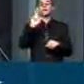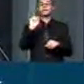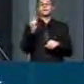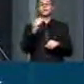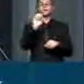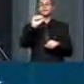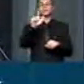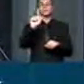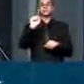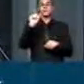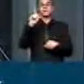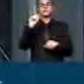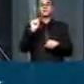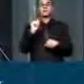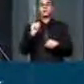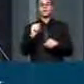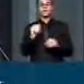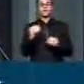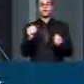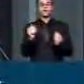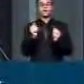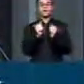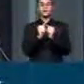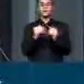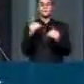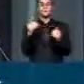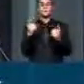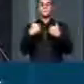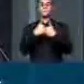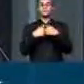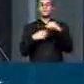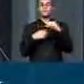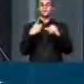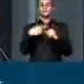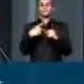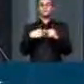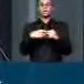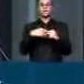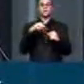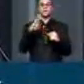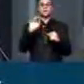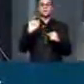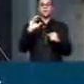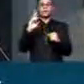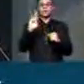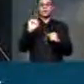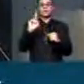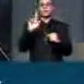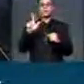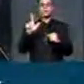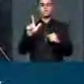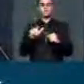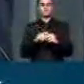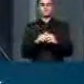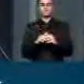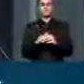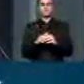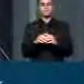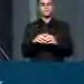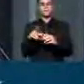encravado entre as cidades de Bacabal, Vitorino Freire e Bom Lugar. A FUNAI já constituiu um grupo de trabalho para